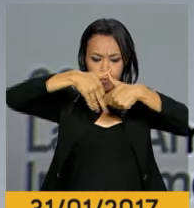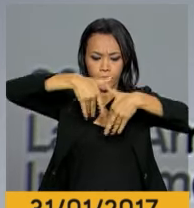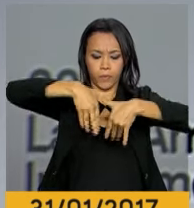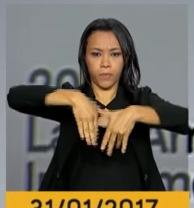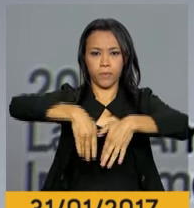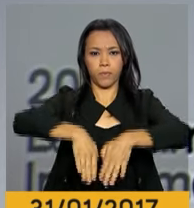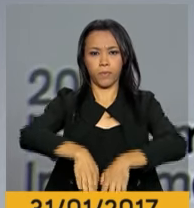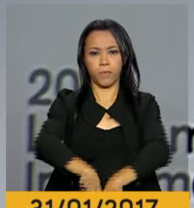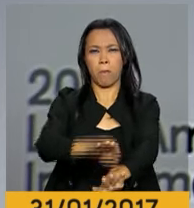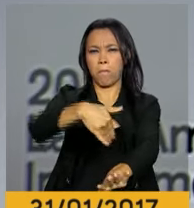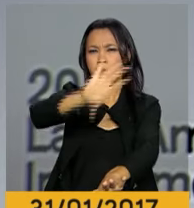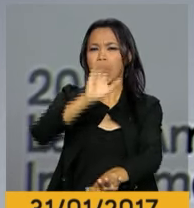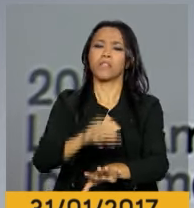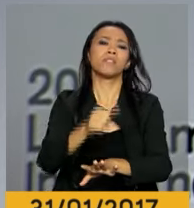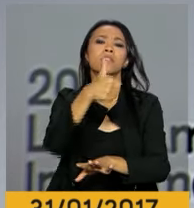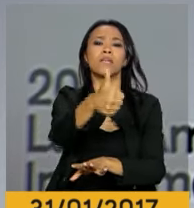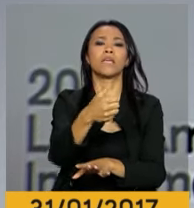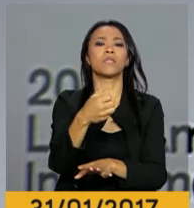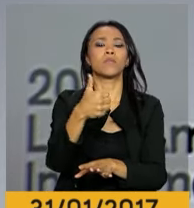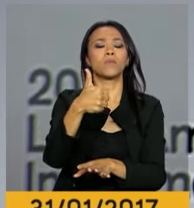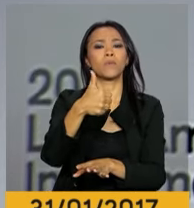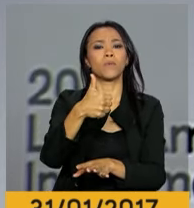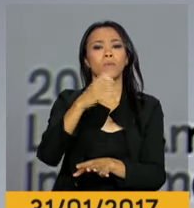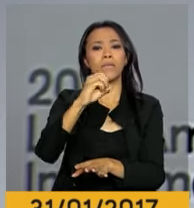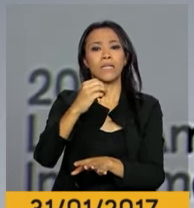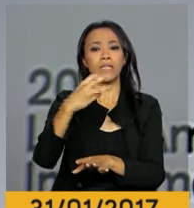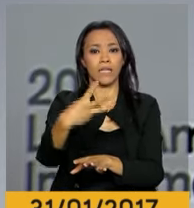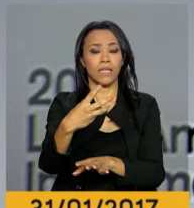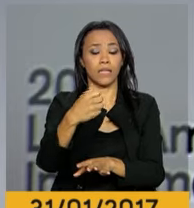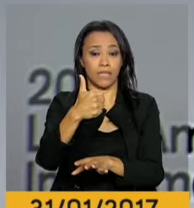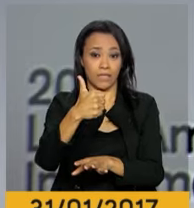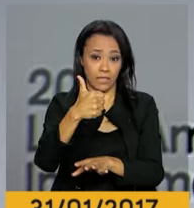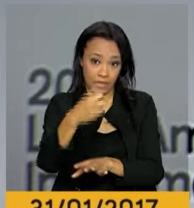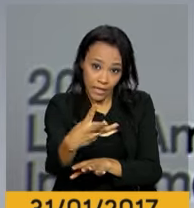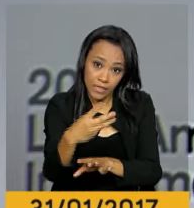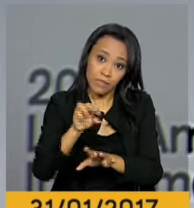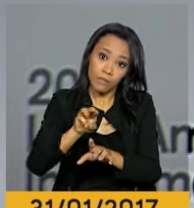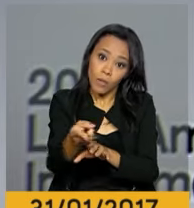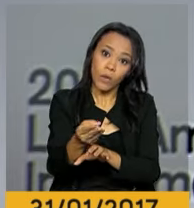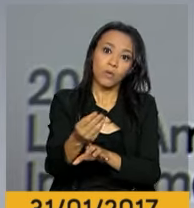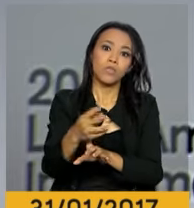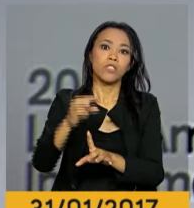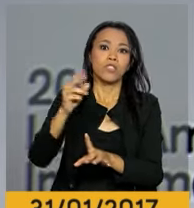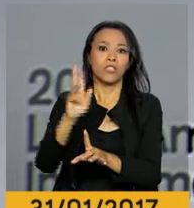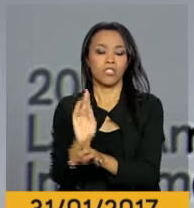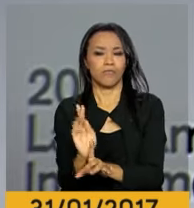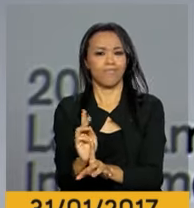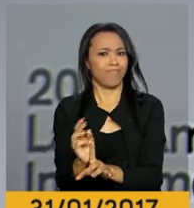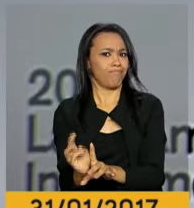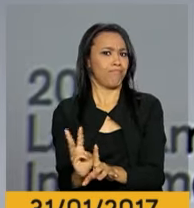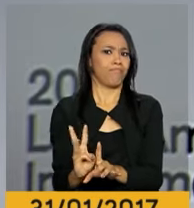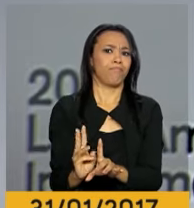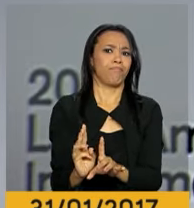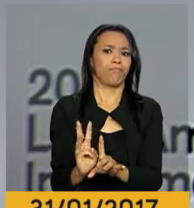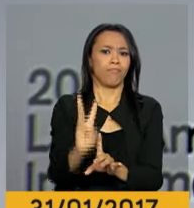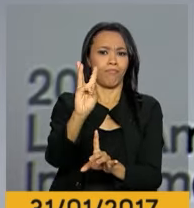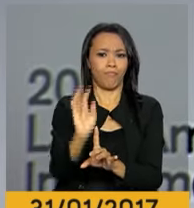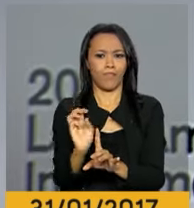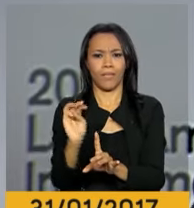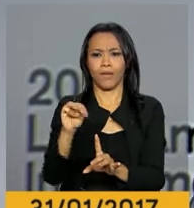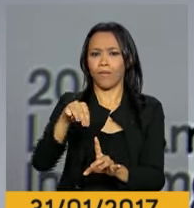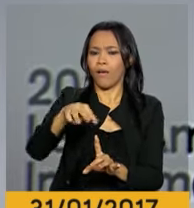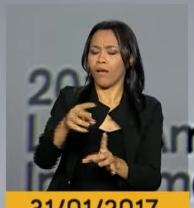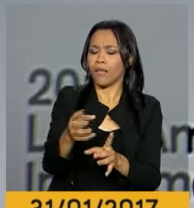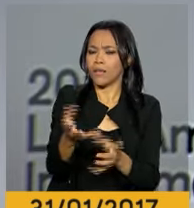de 103 milhões de Mew H são números formidáveis como é